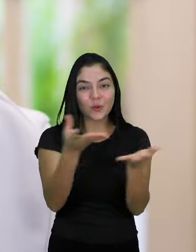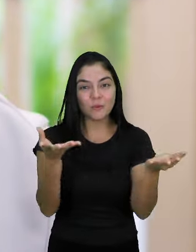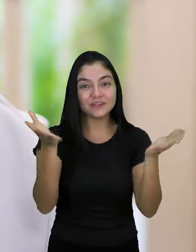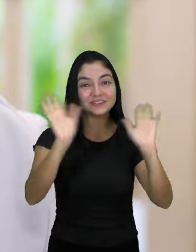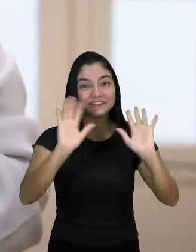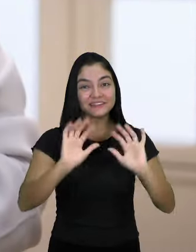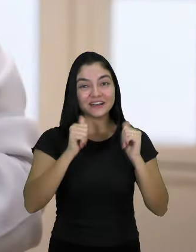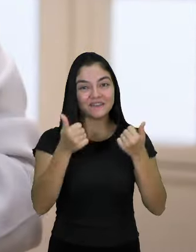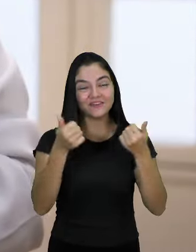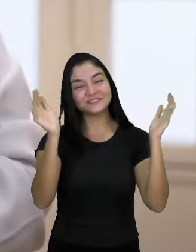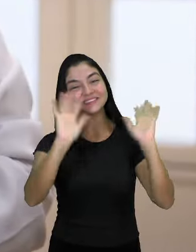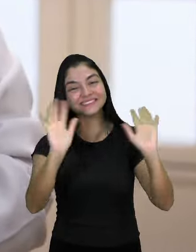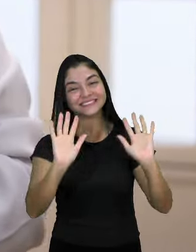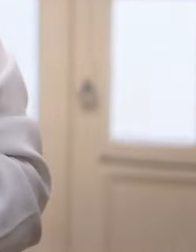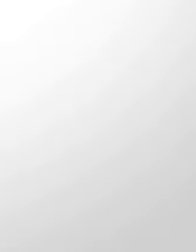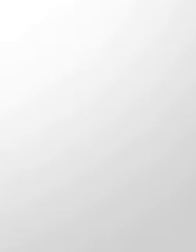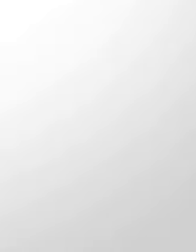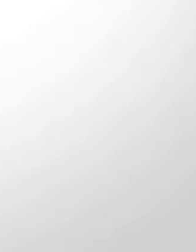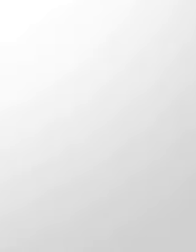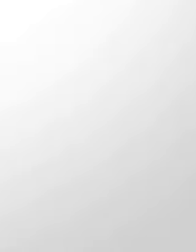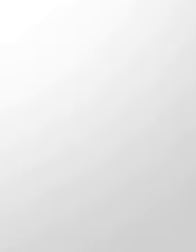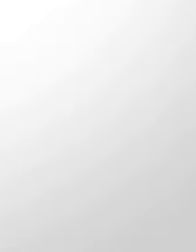vemos em breve. Até a próxima!